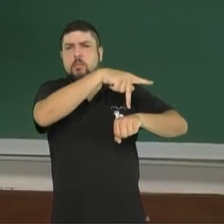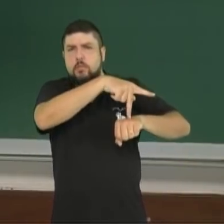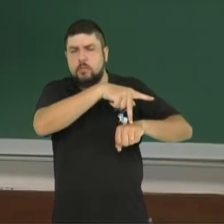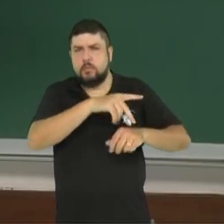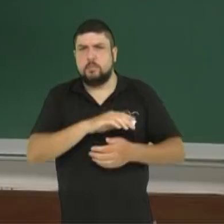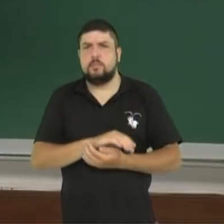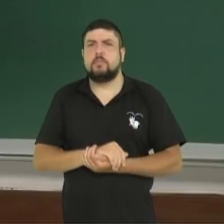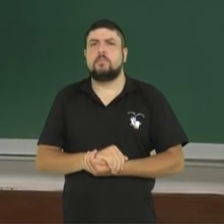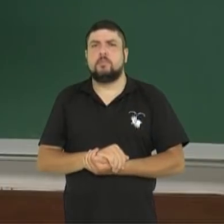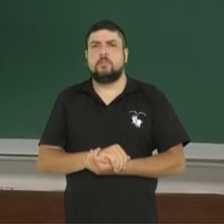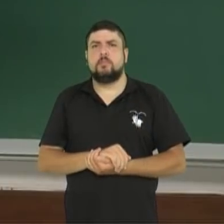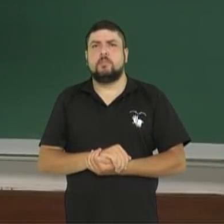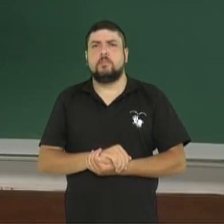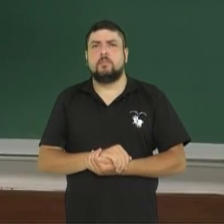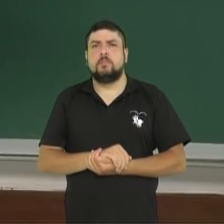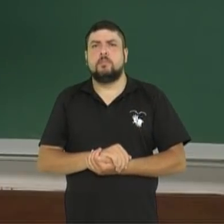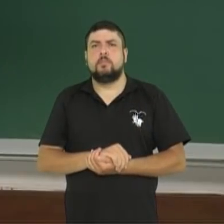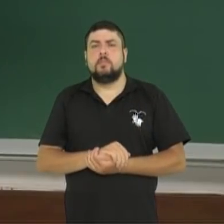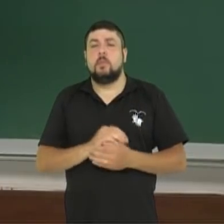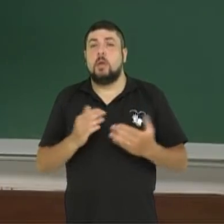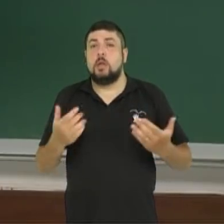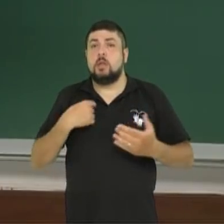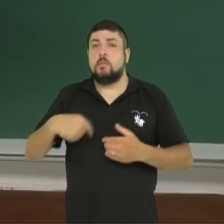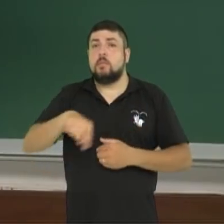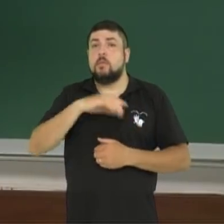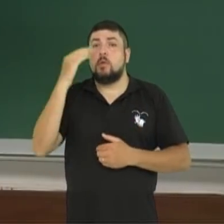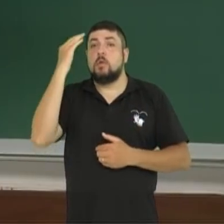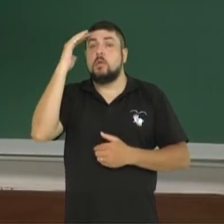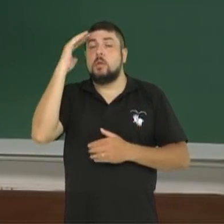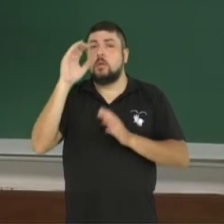outro país. Né? Então, para a gente entender melhor esses